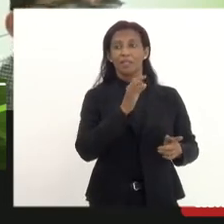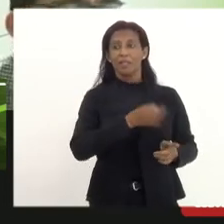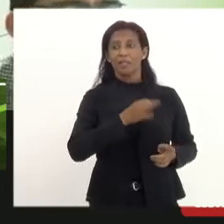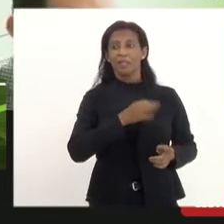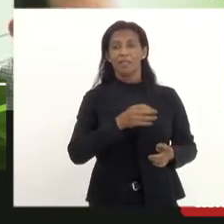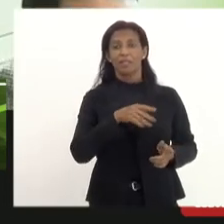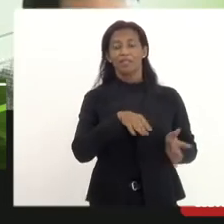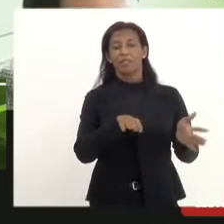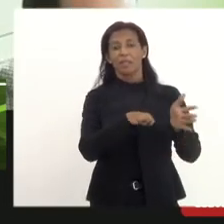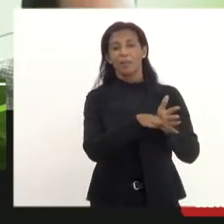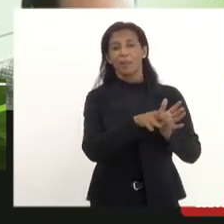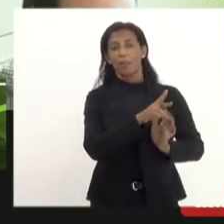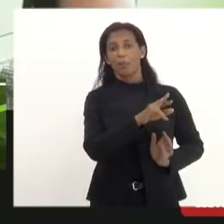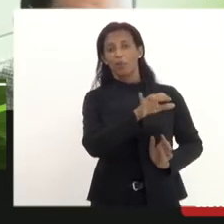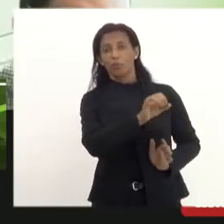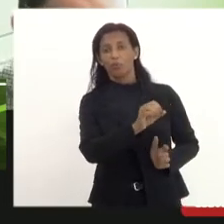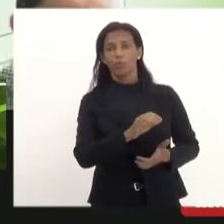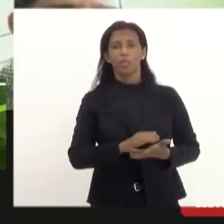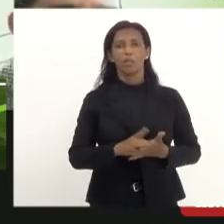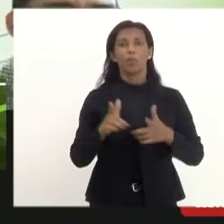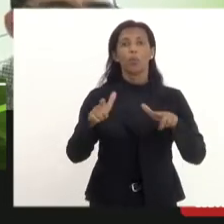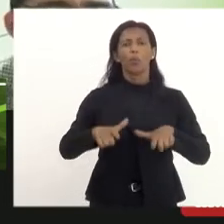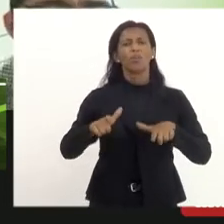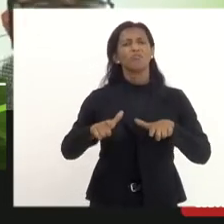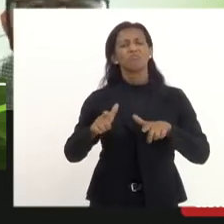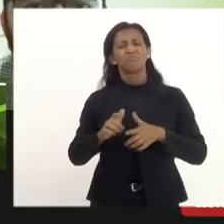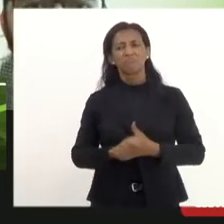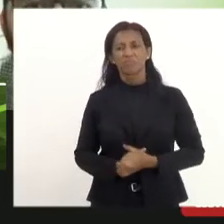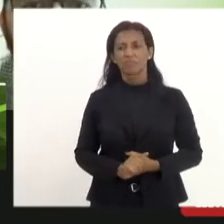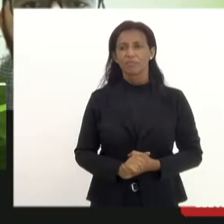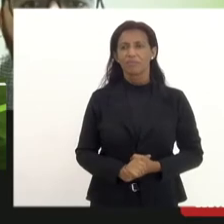é no Pôr do Rio, a localização disso.